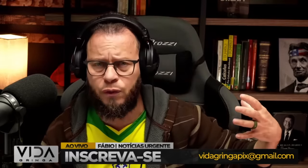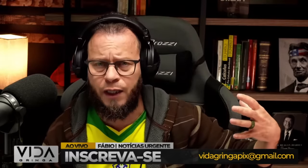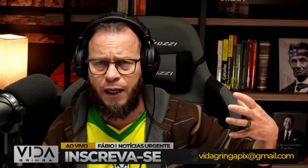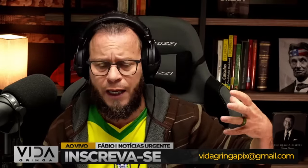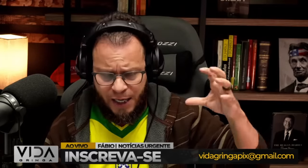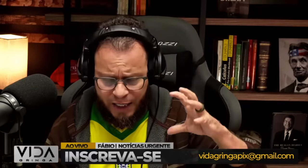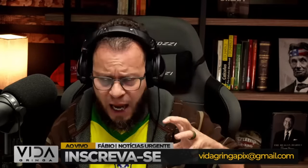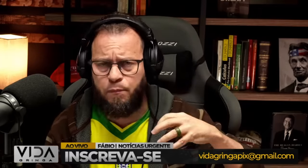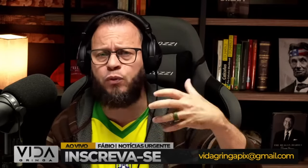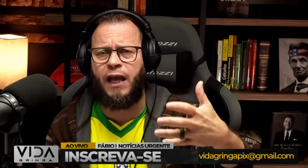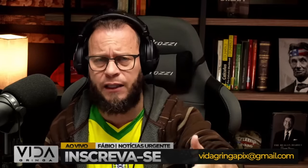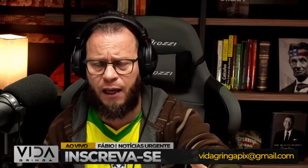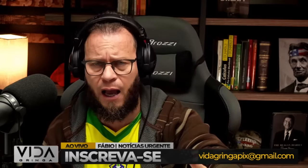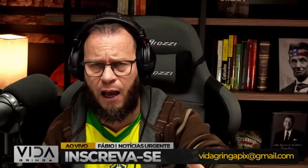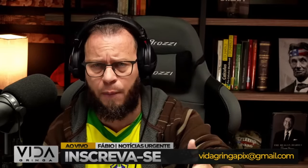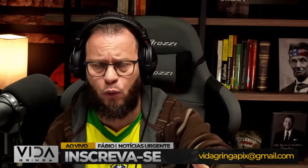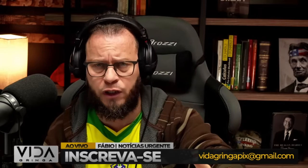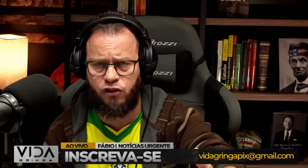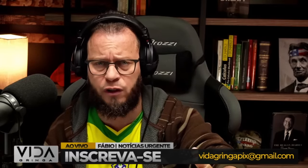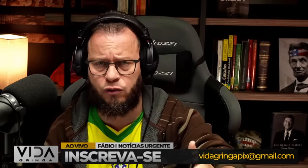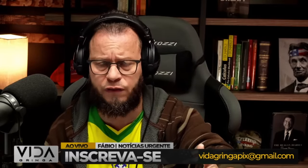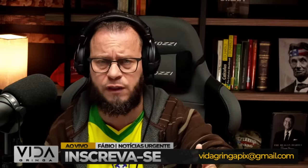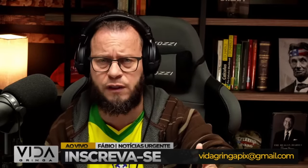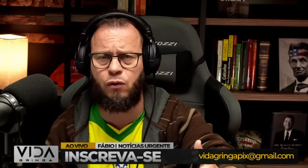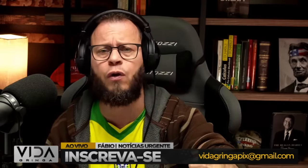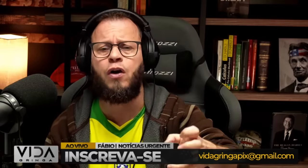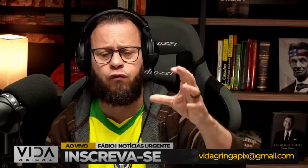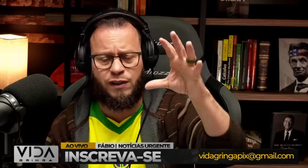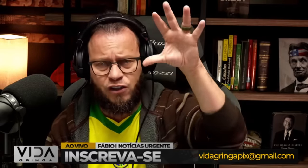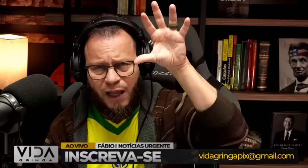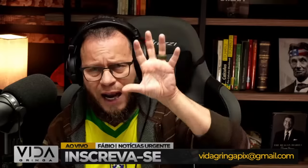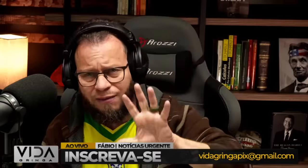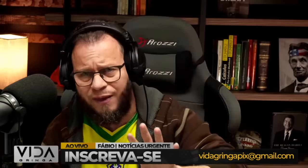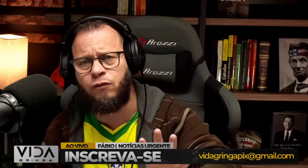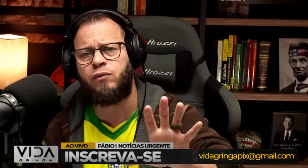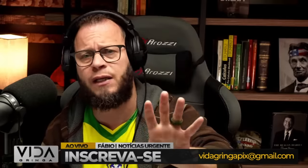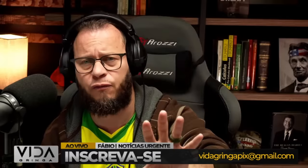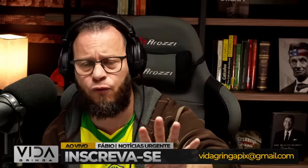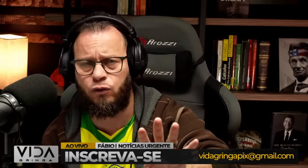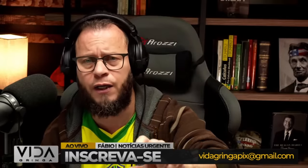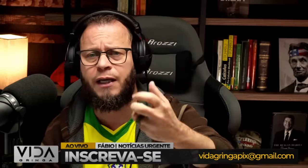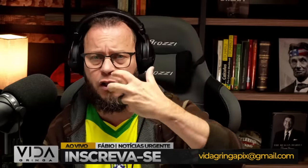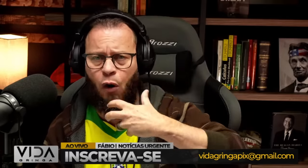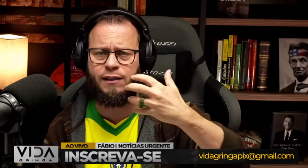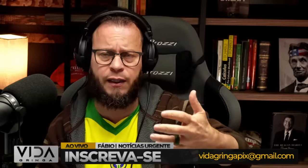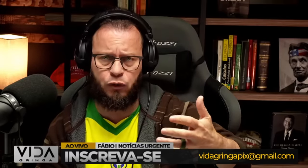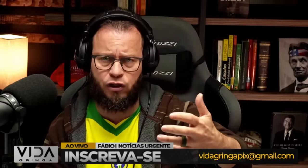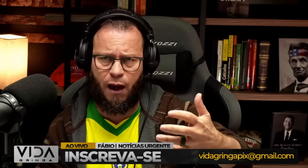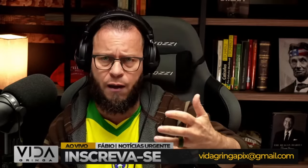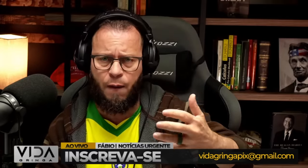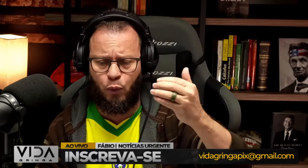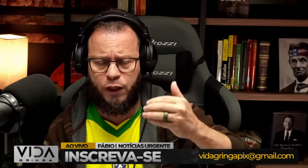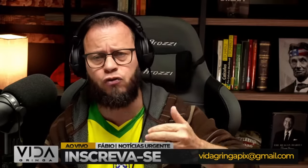todo E quem puder ir a a a Paulista no dia 25 você estará dentro dessa foto que nós iremos